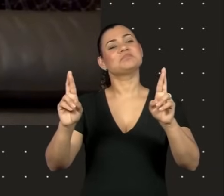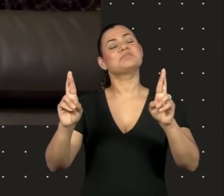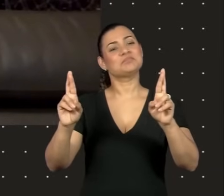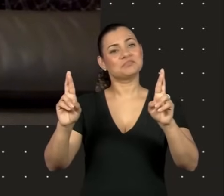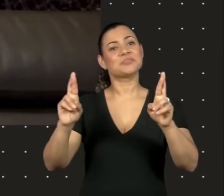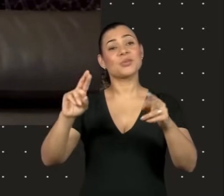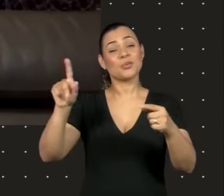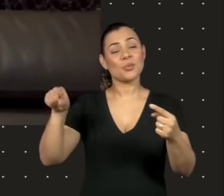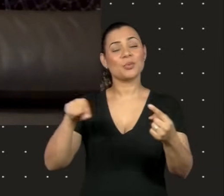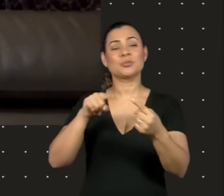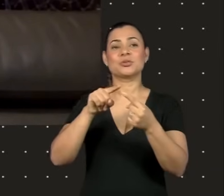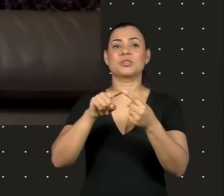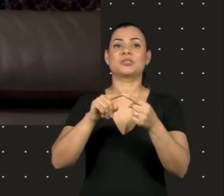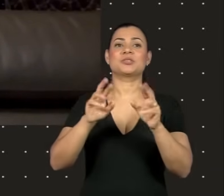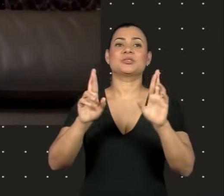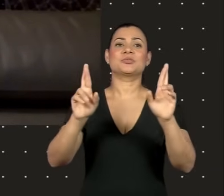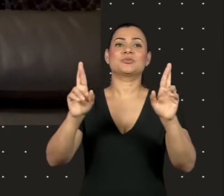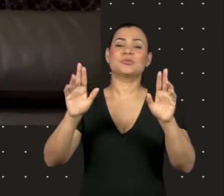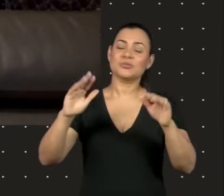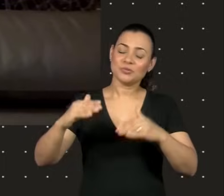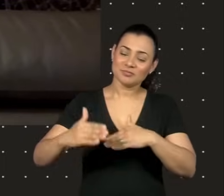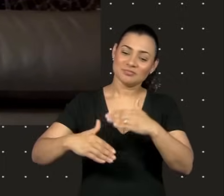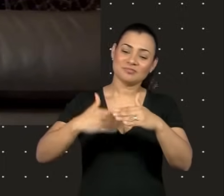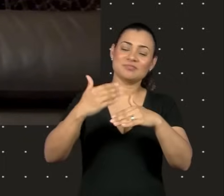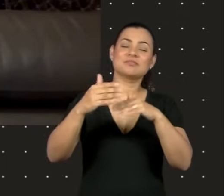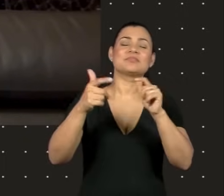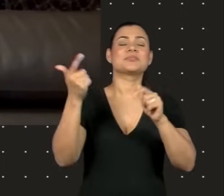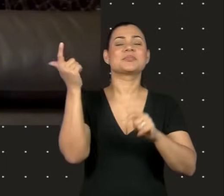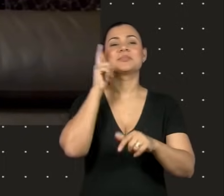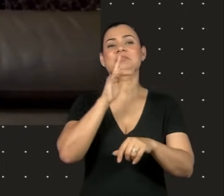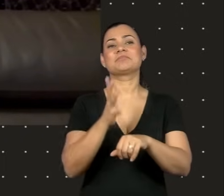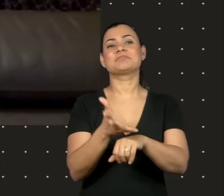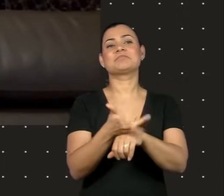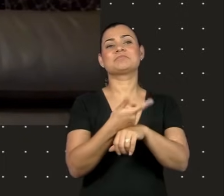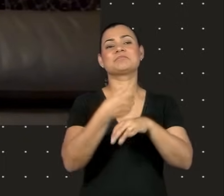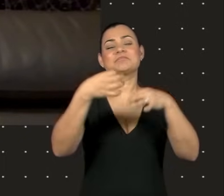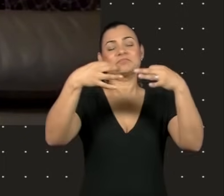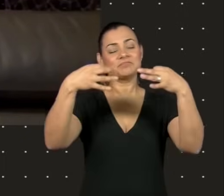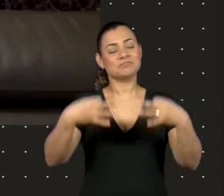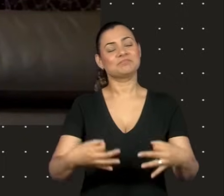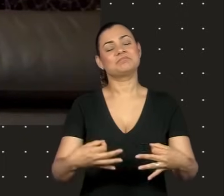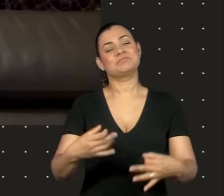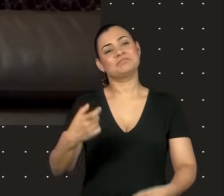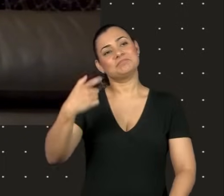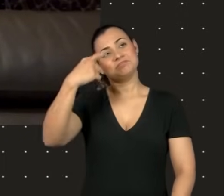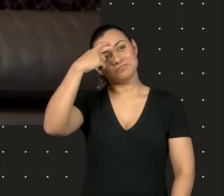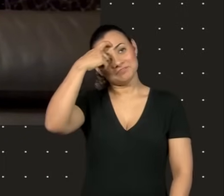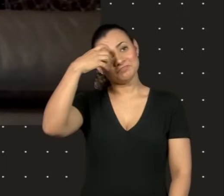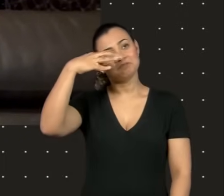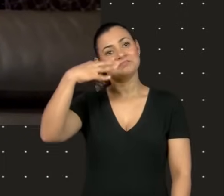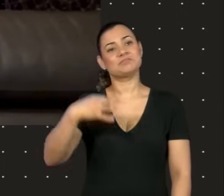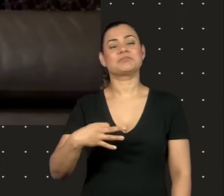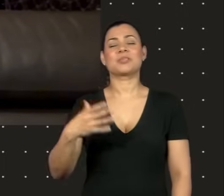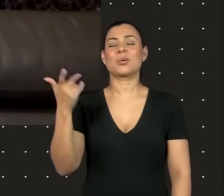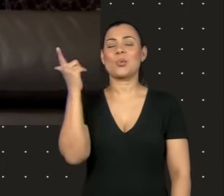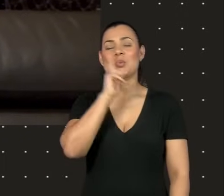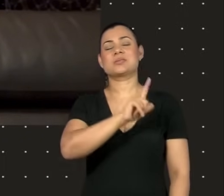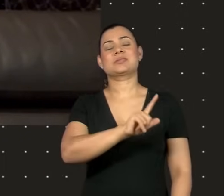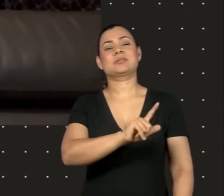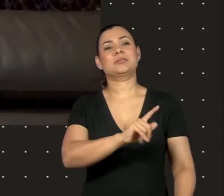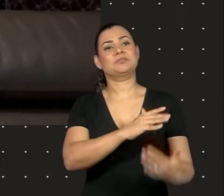chegar no destino que nos foi designado com o maior senso de dever